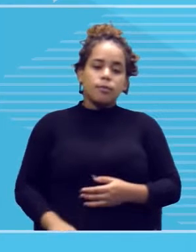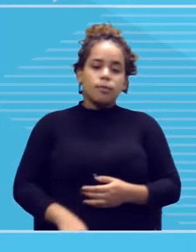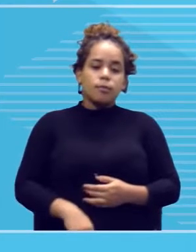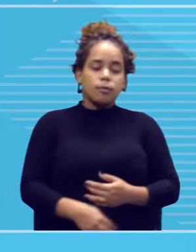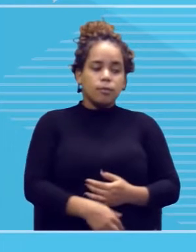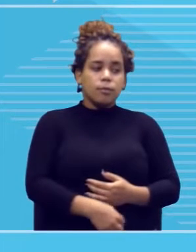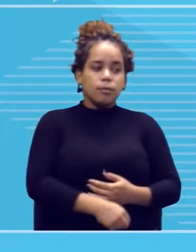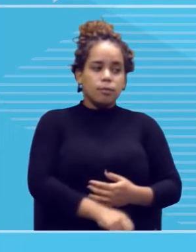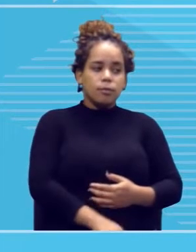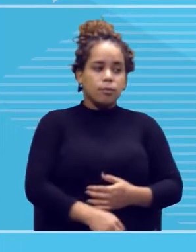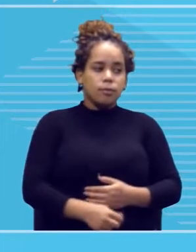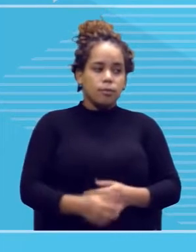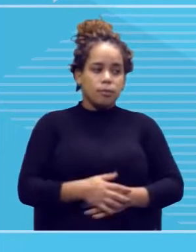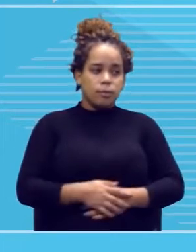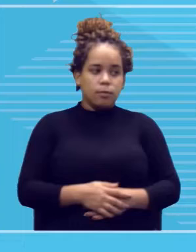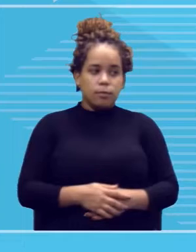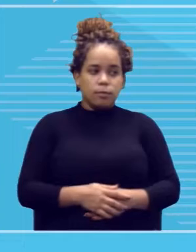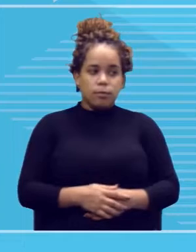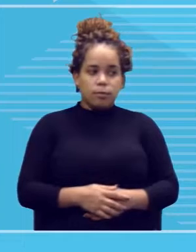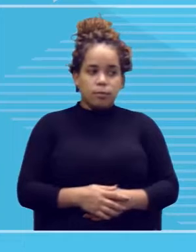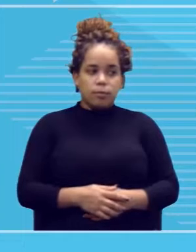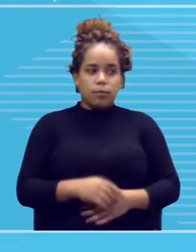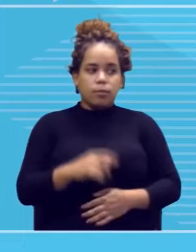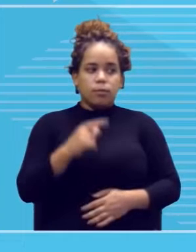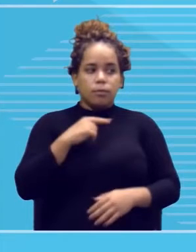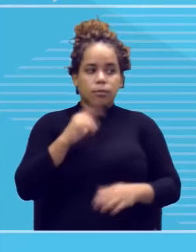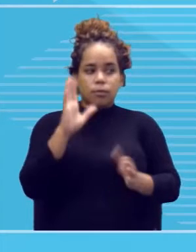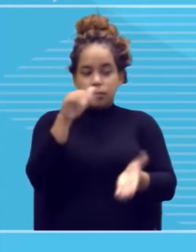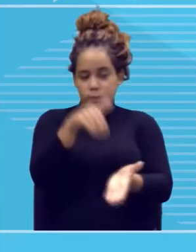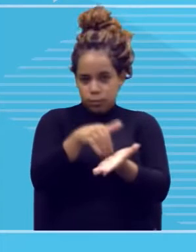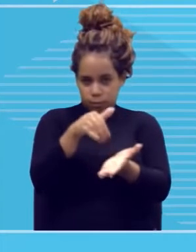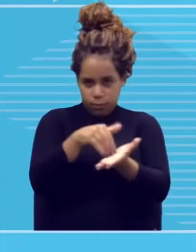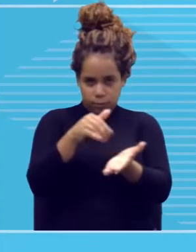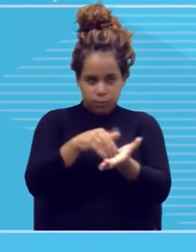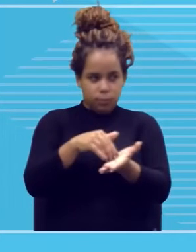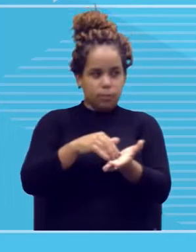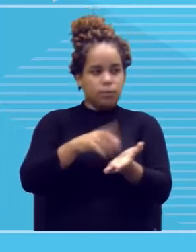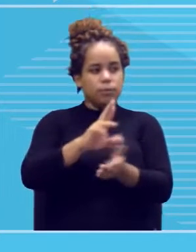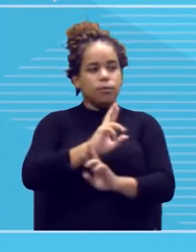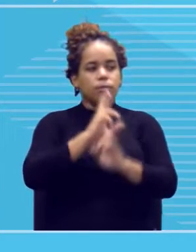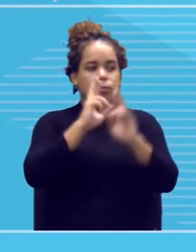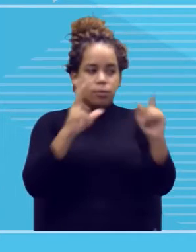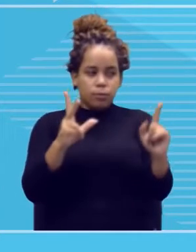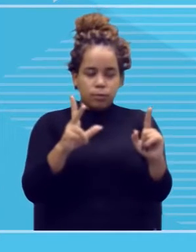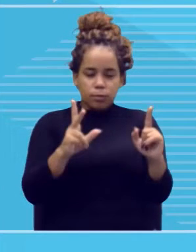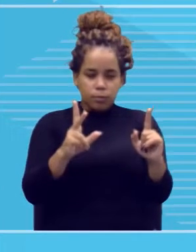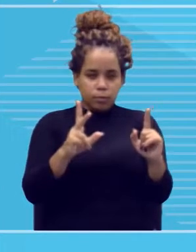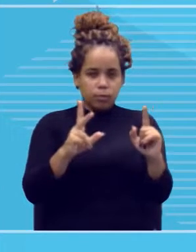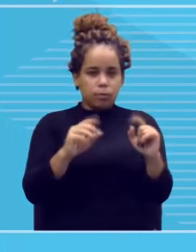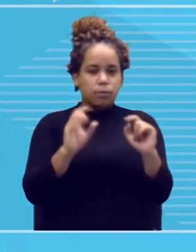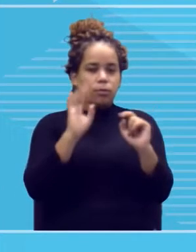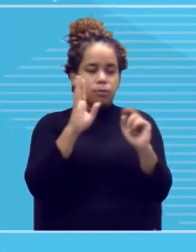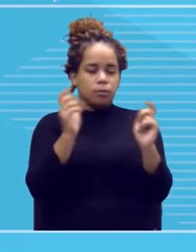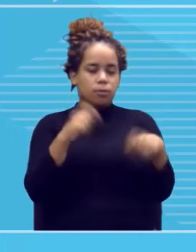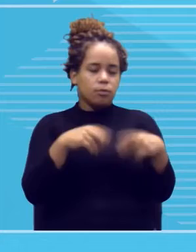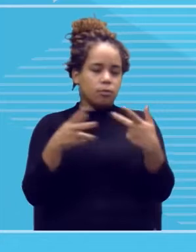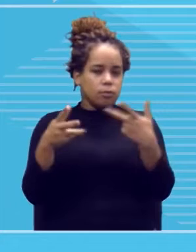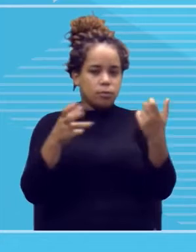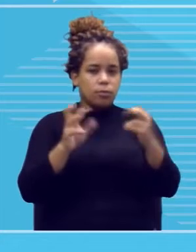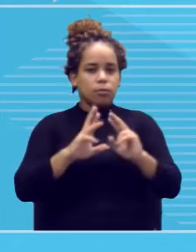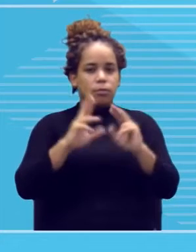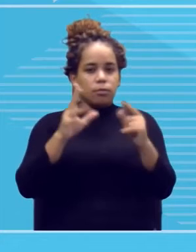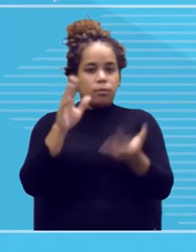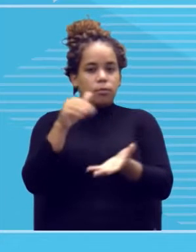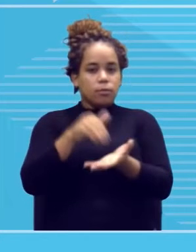will not you not eu sou aqui ficou diferente o último só a diferença do último que eu quero que você note porque